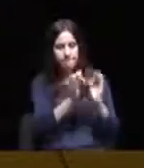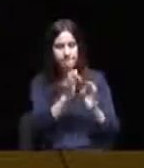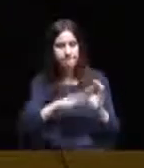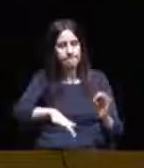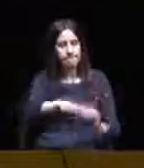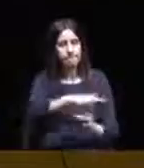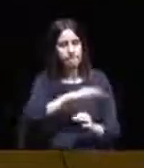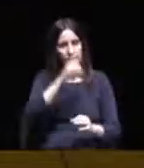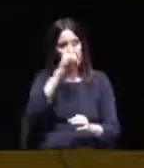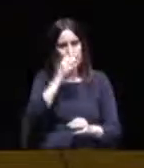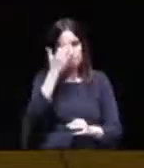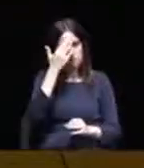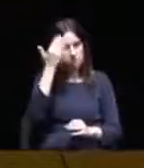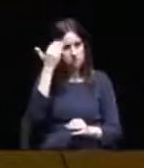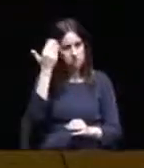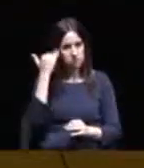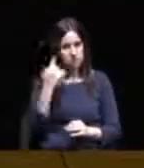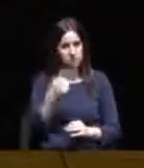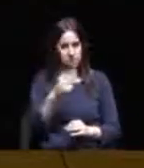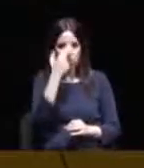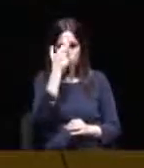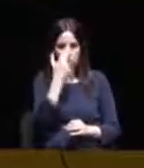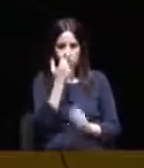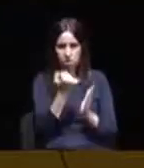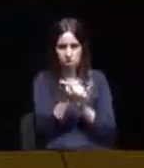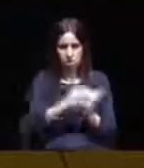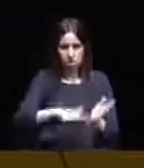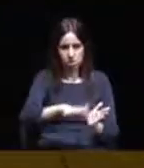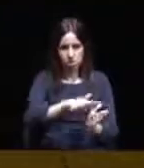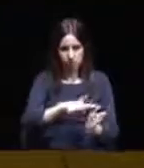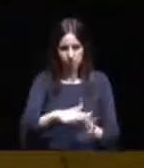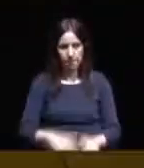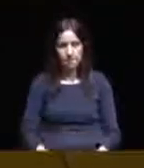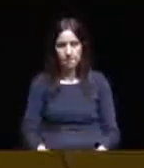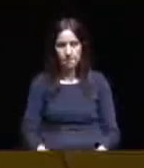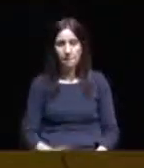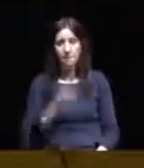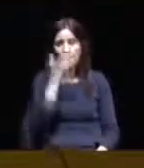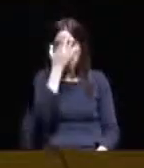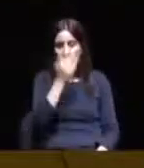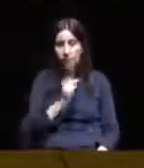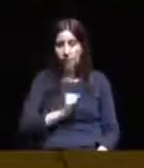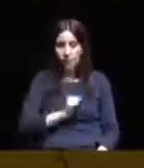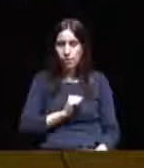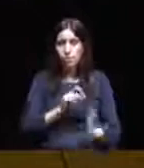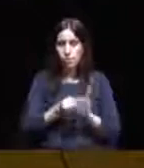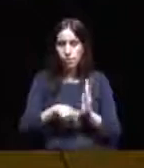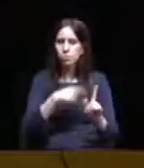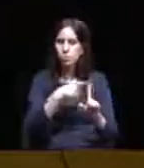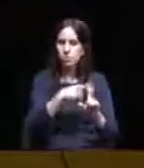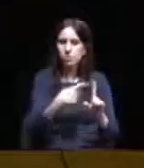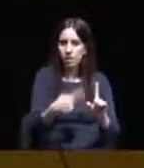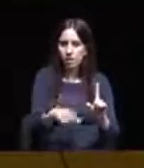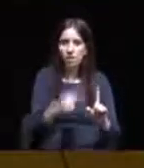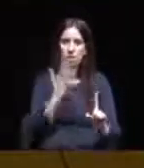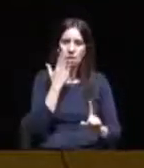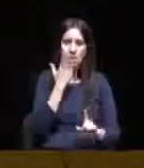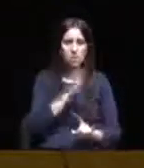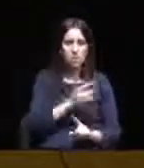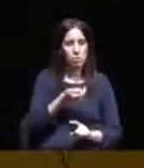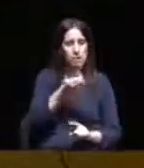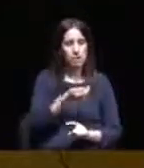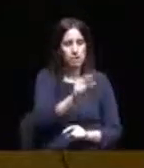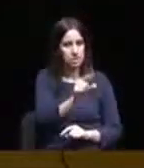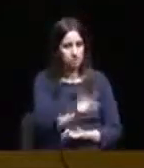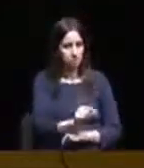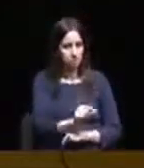histórica daquele espaço. Na nossa perspectiva, as medidas mais positivas do projeto são a construção de habitação de